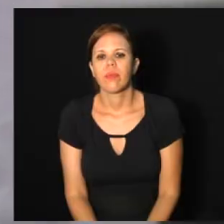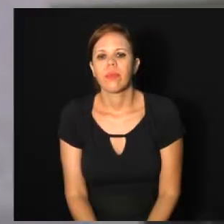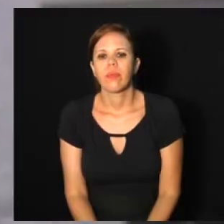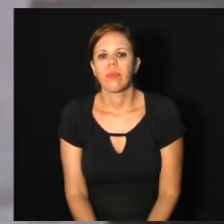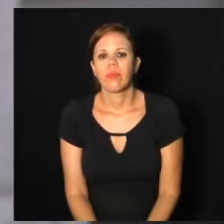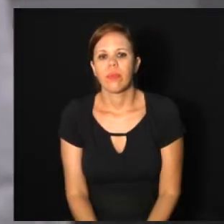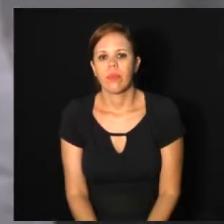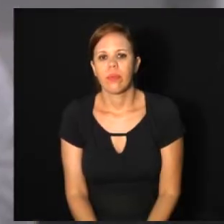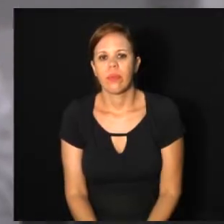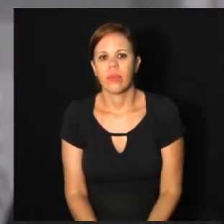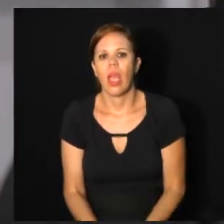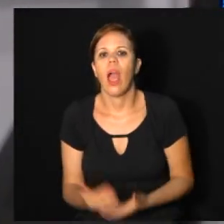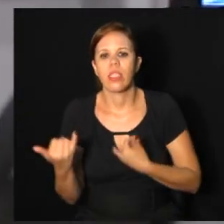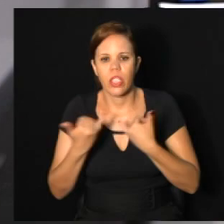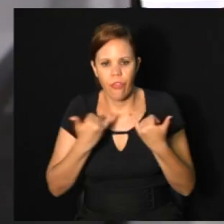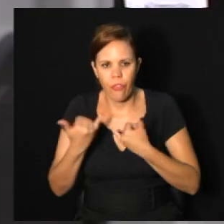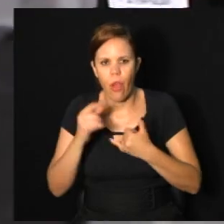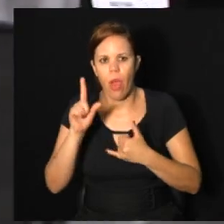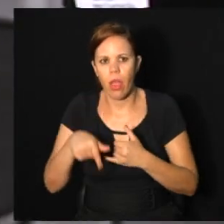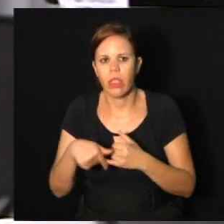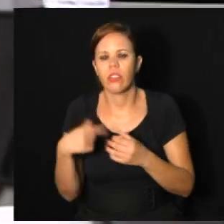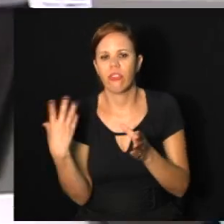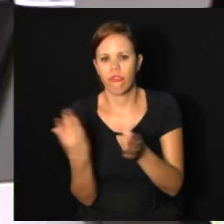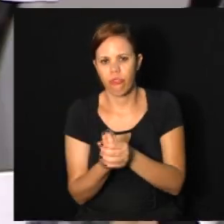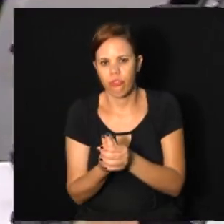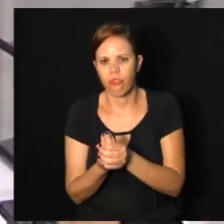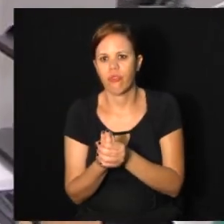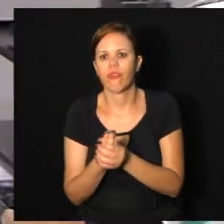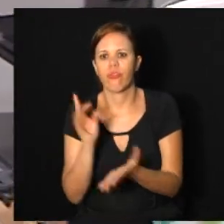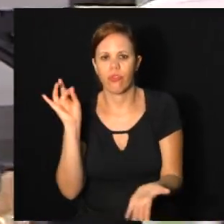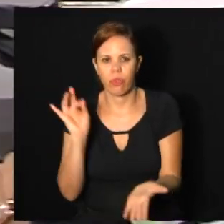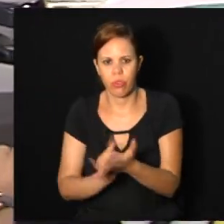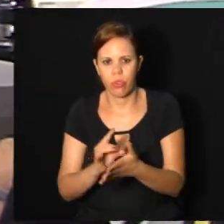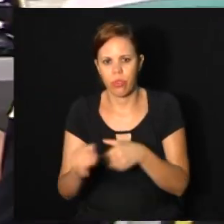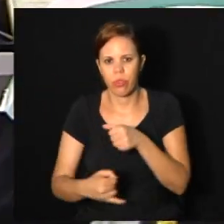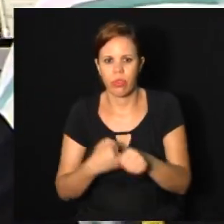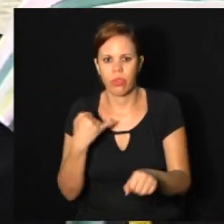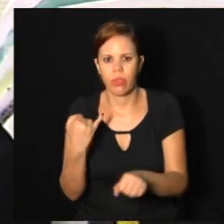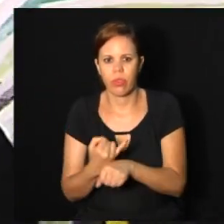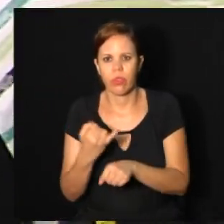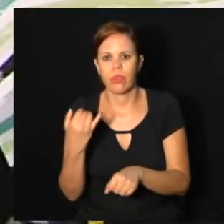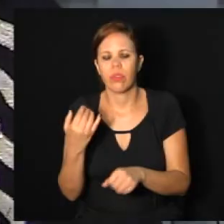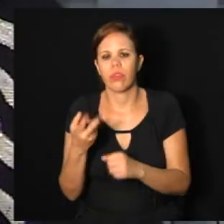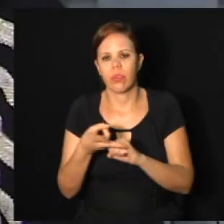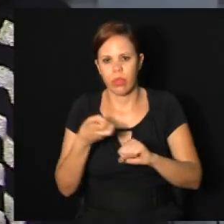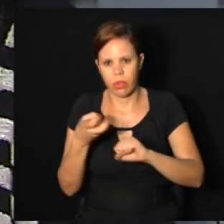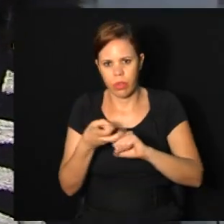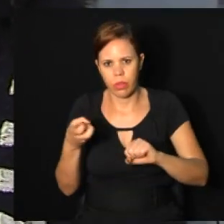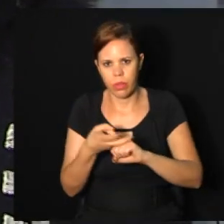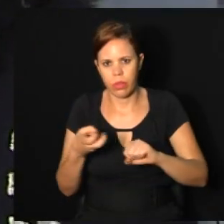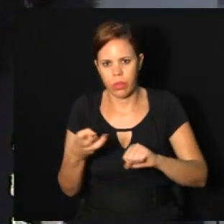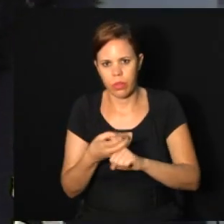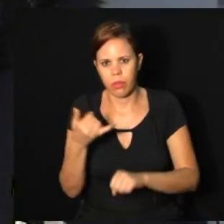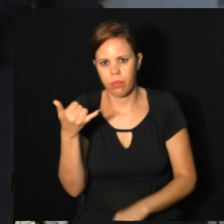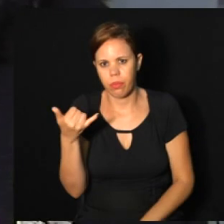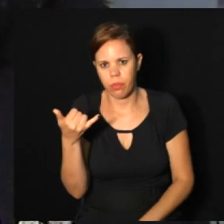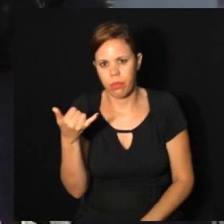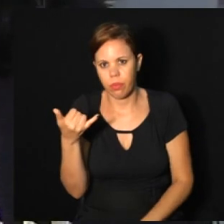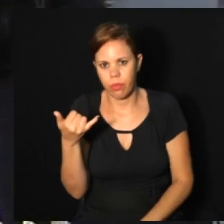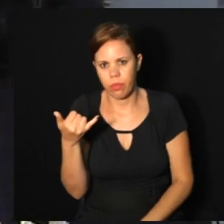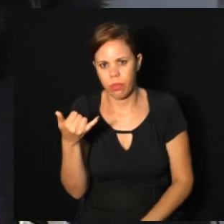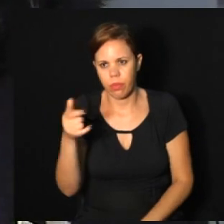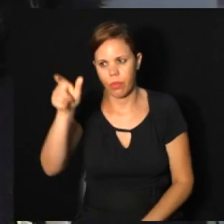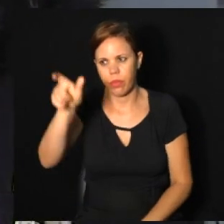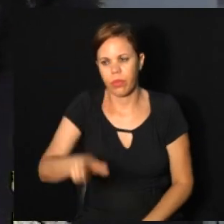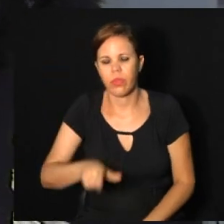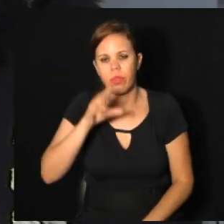cepat.campinas.sp.gov.br. As informações são atualizadas em tempo real no site e aplicativo do celular. Então, o trabalhador aí que se interessar por